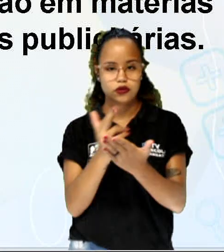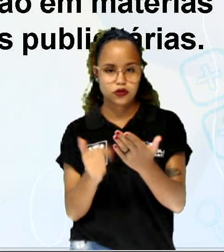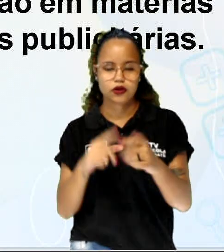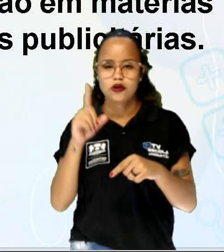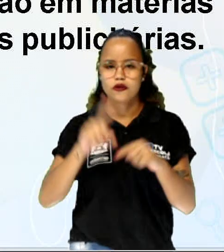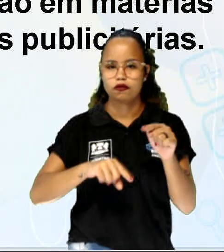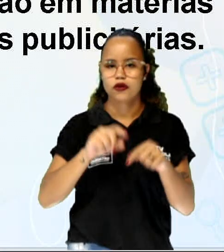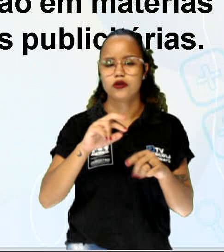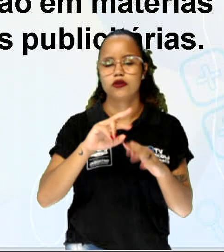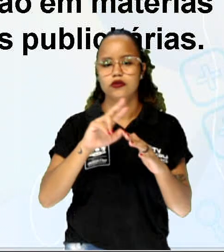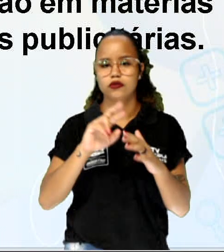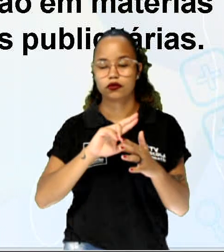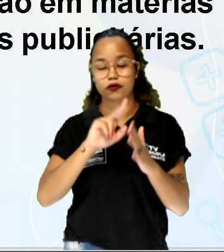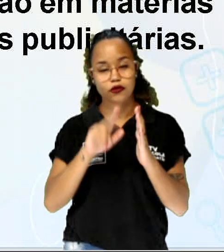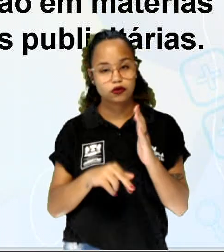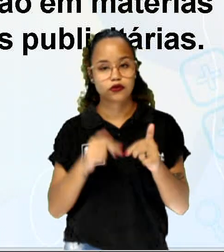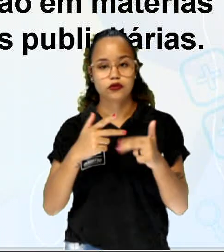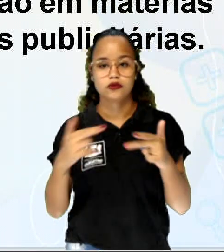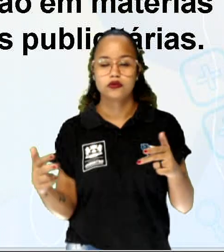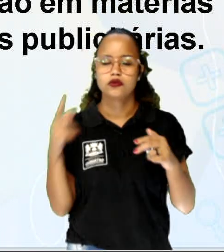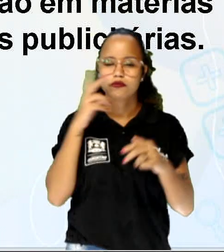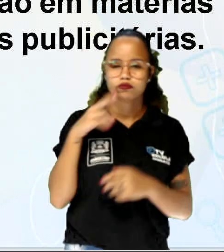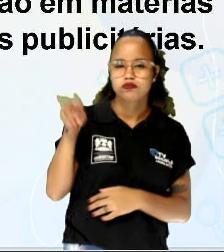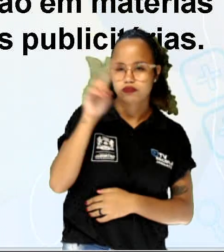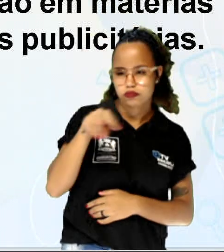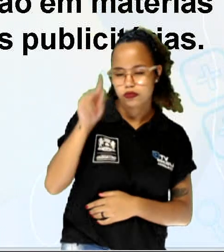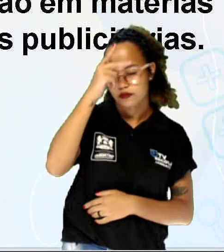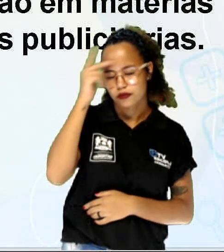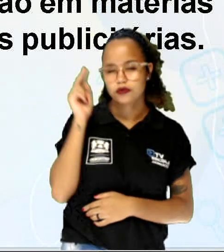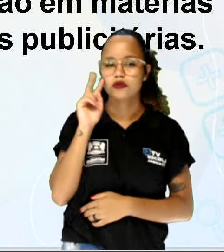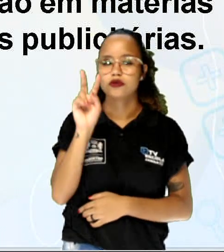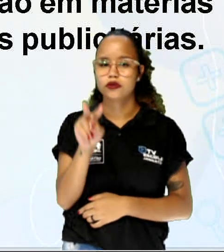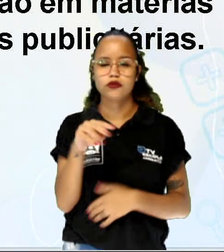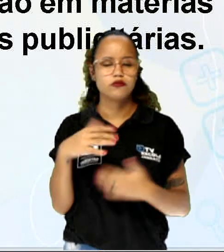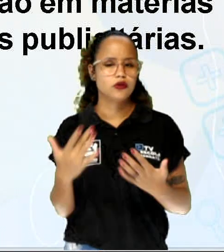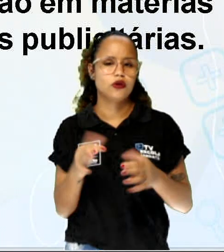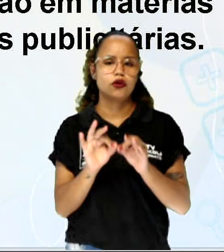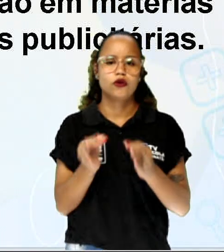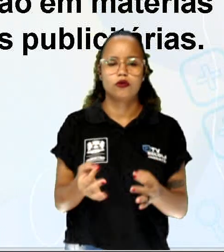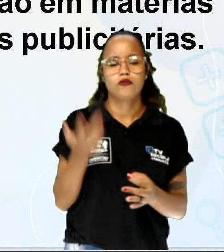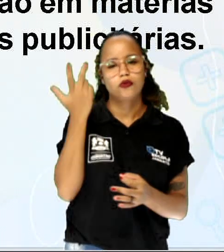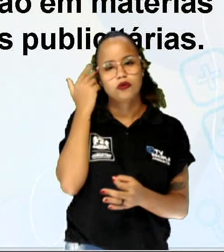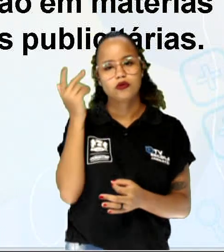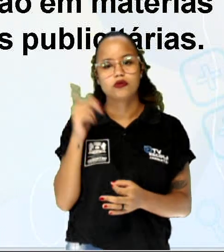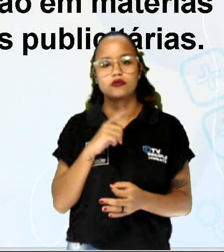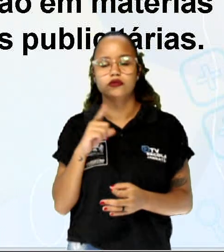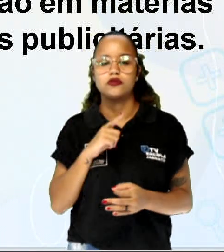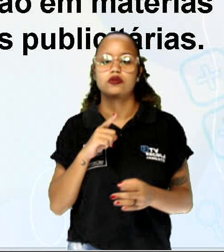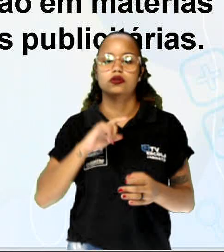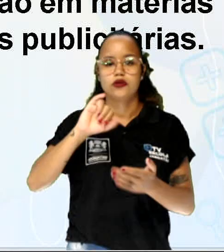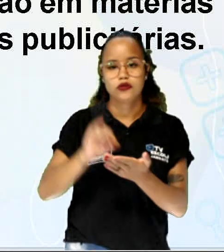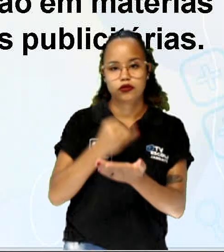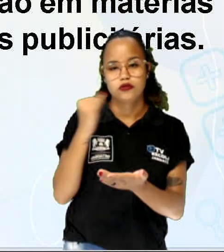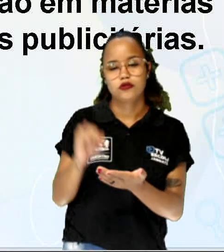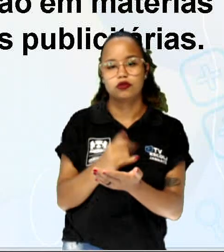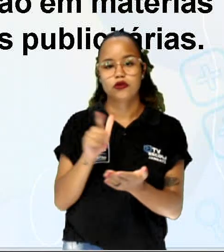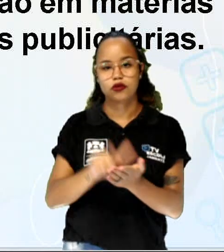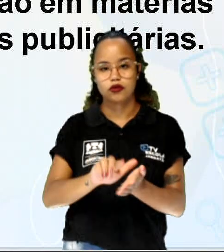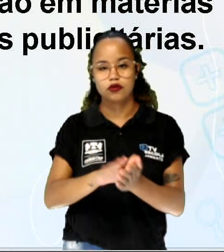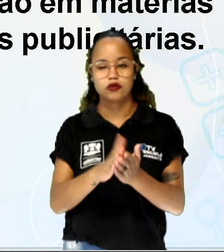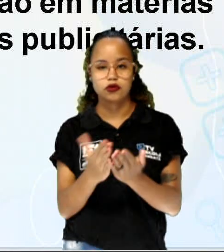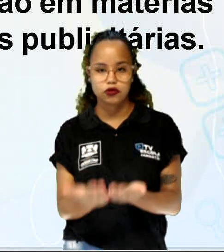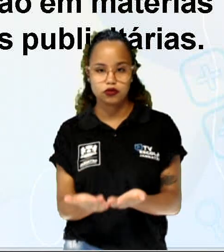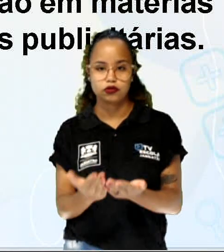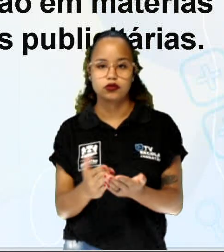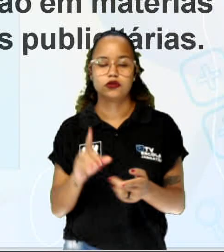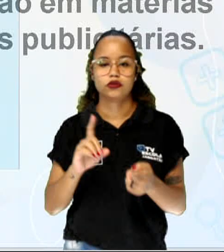visuais, tornando-os altamente atrativos ao público leitor. Por isso é comum a aparição em matérias jornalísticas, livros didáticos e